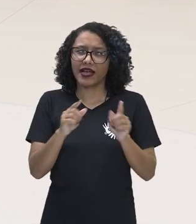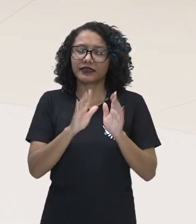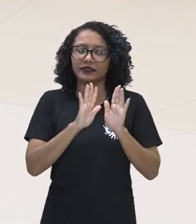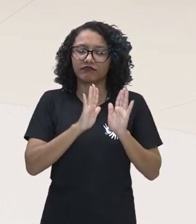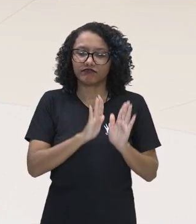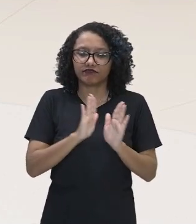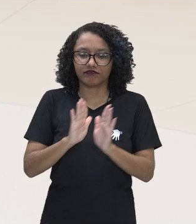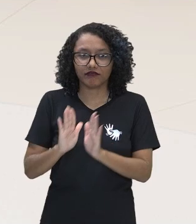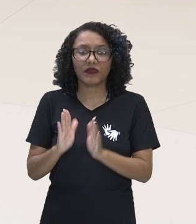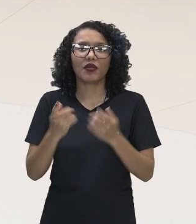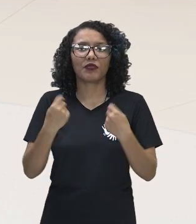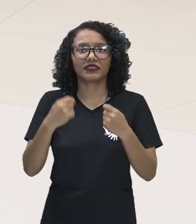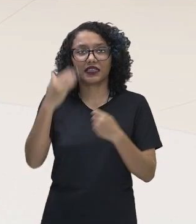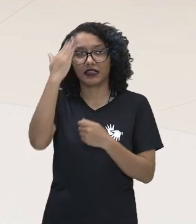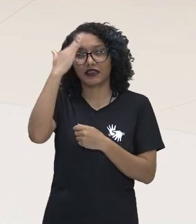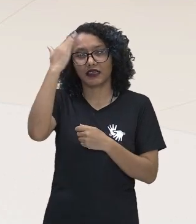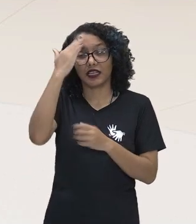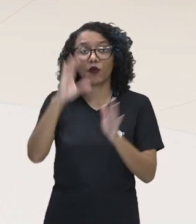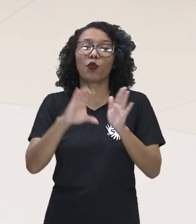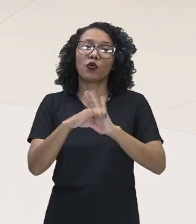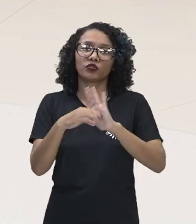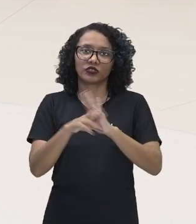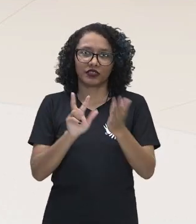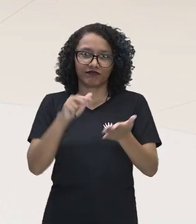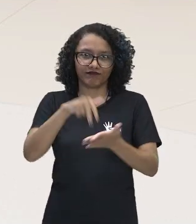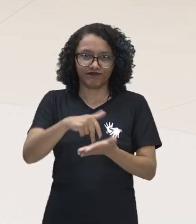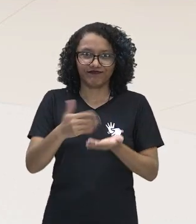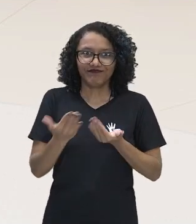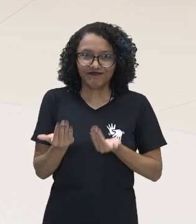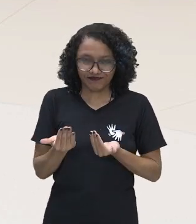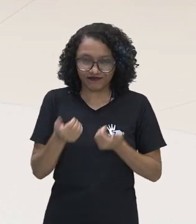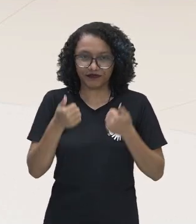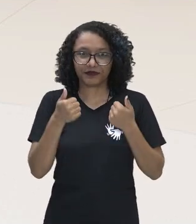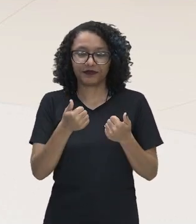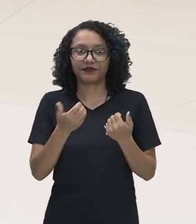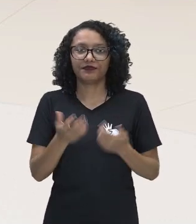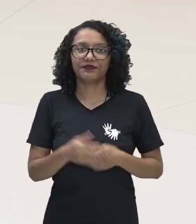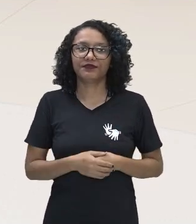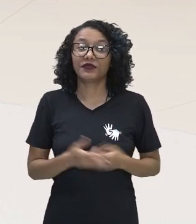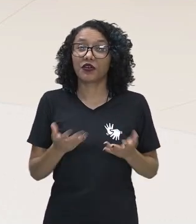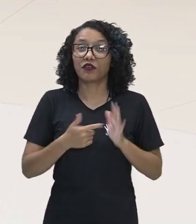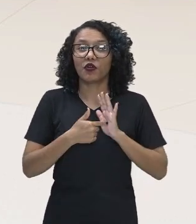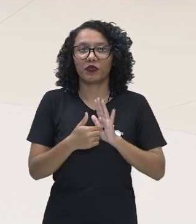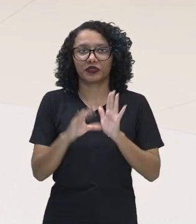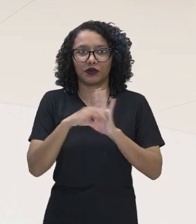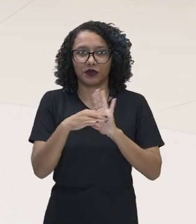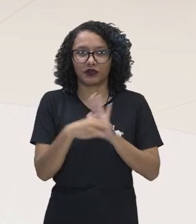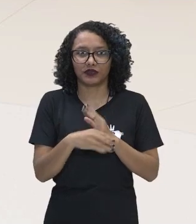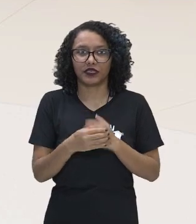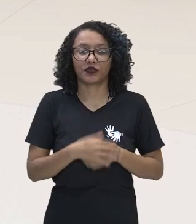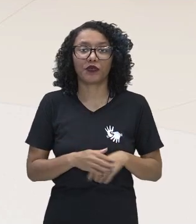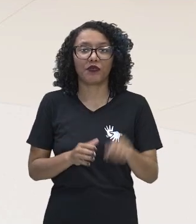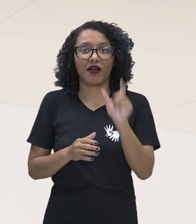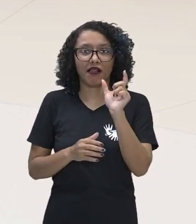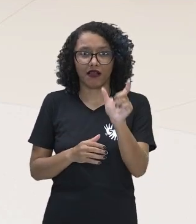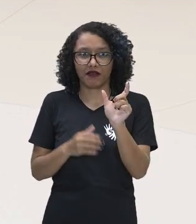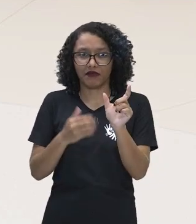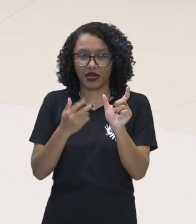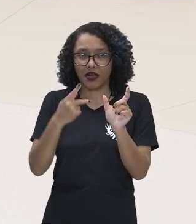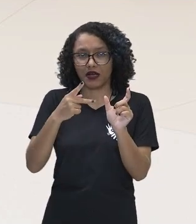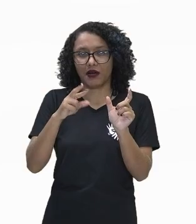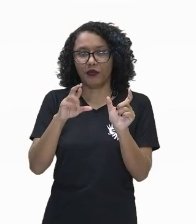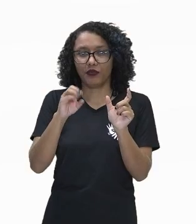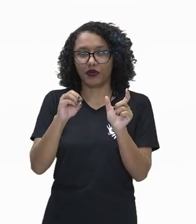que é esse protagonismo juvenil que a gente tanto fala, tá? Vamos começar com a definição da palavra protagonismo.